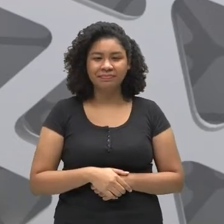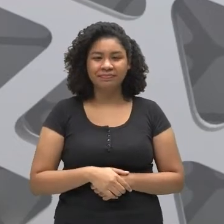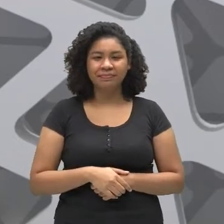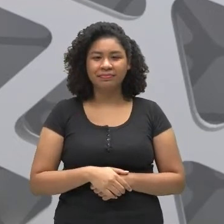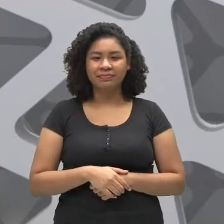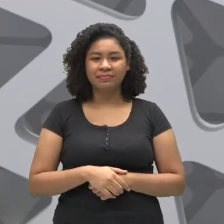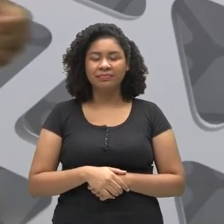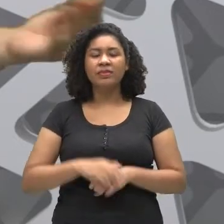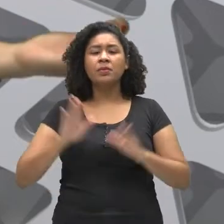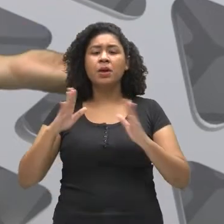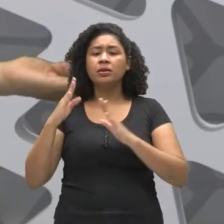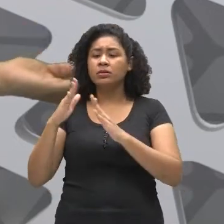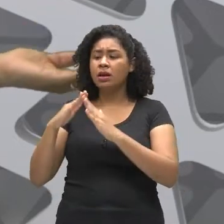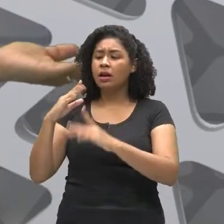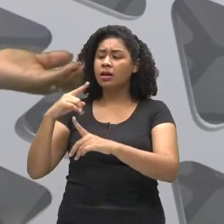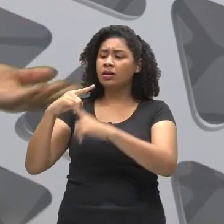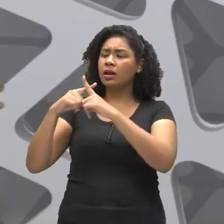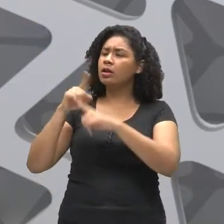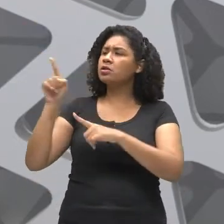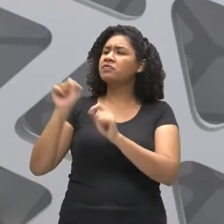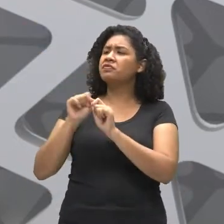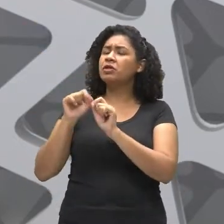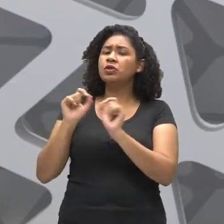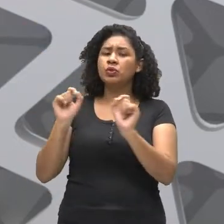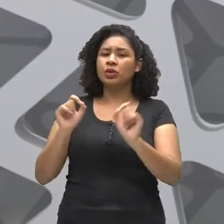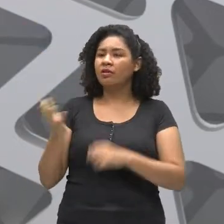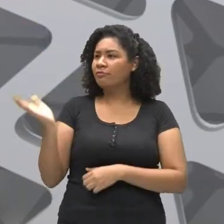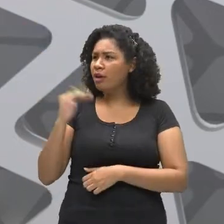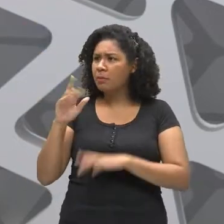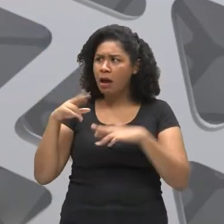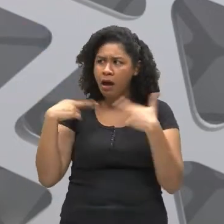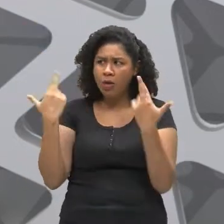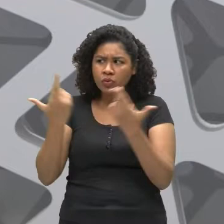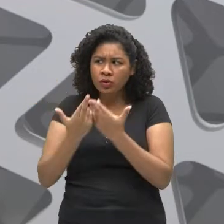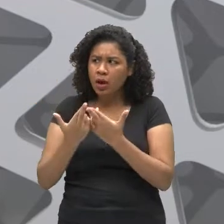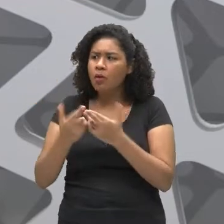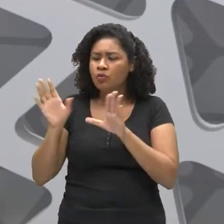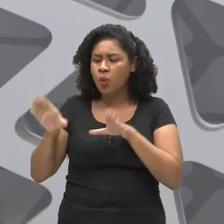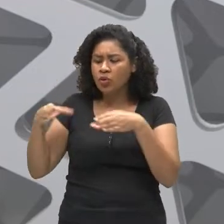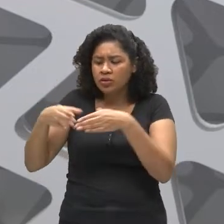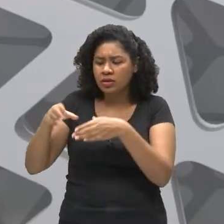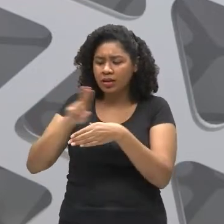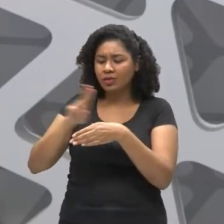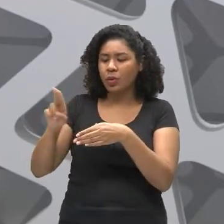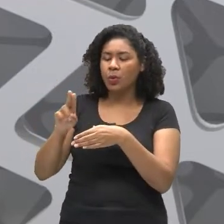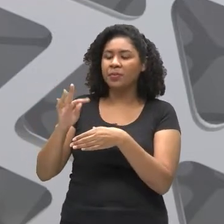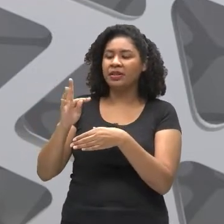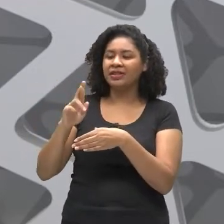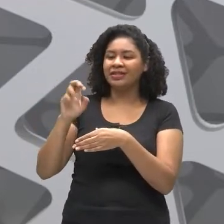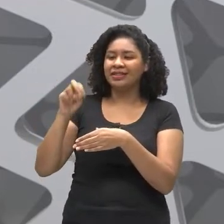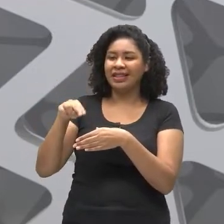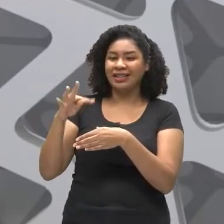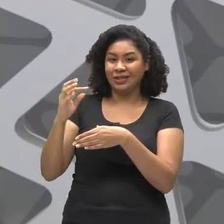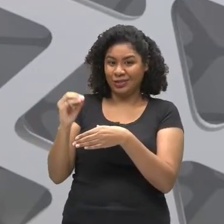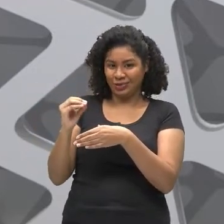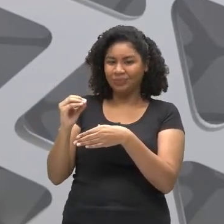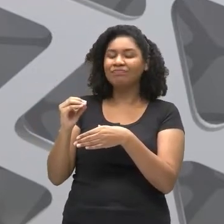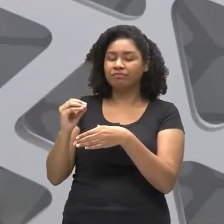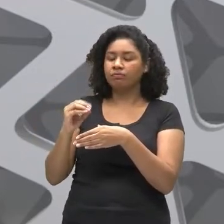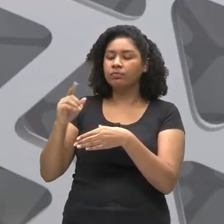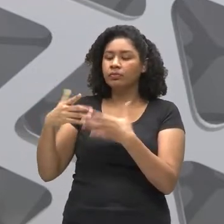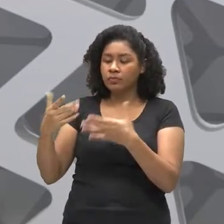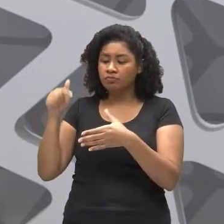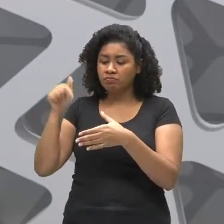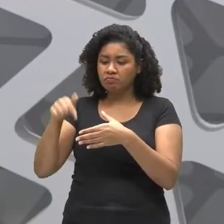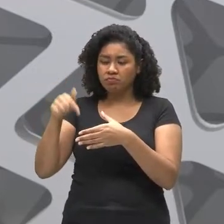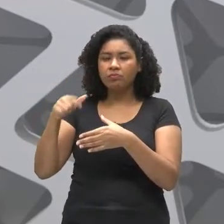que a igreja fez? Vamos nos reunir num grande conselho. O Concílio de Trento, na cidade de Trento, que foi citado ontem. E ele é dividido em